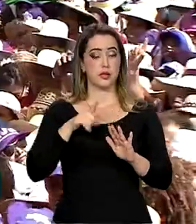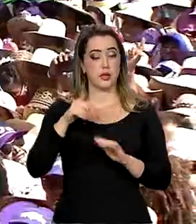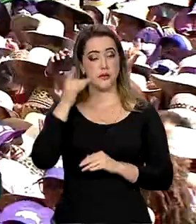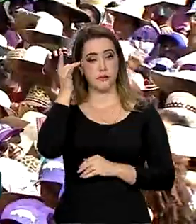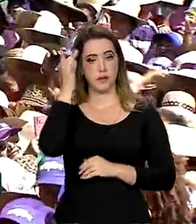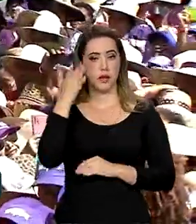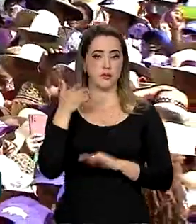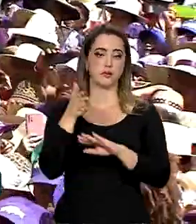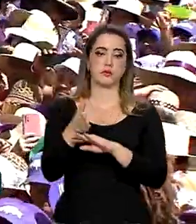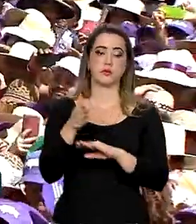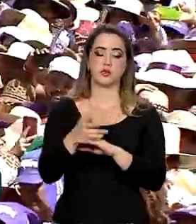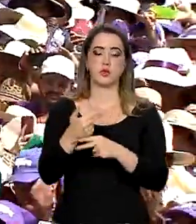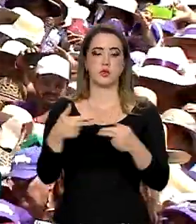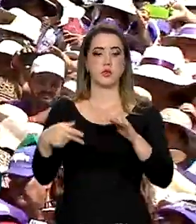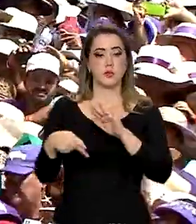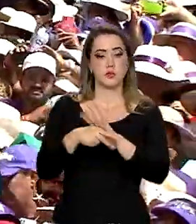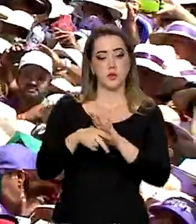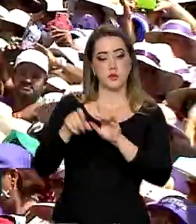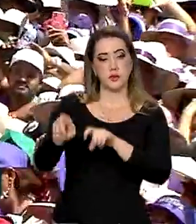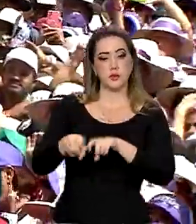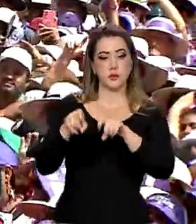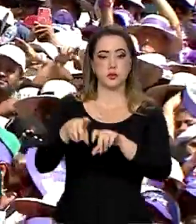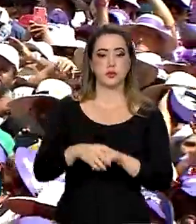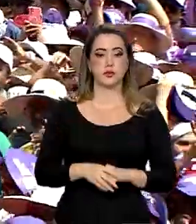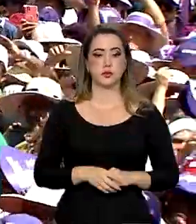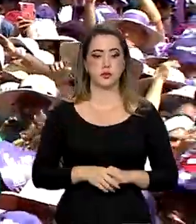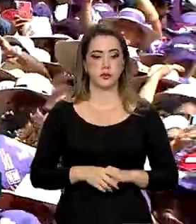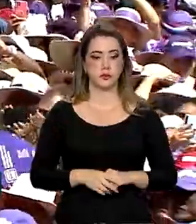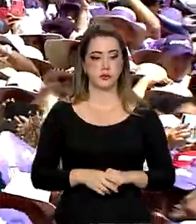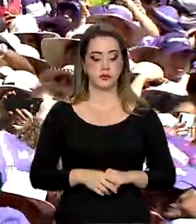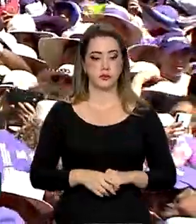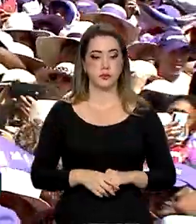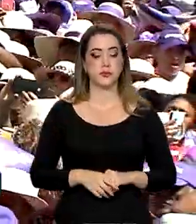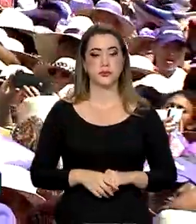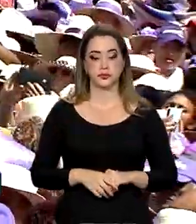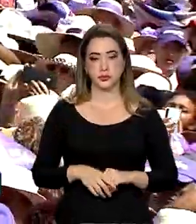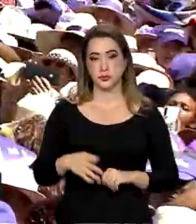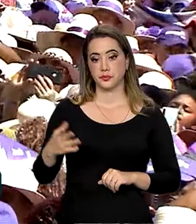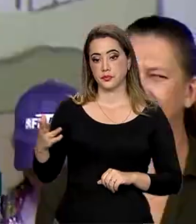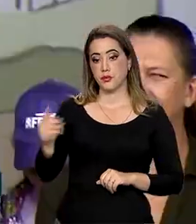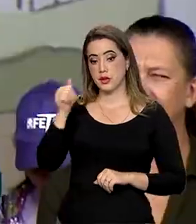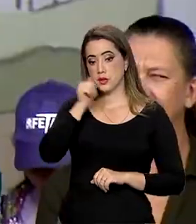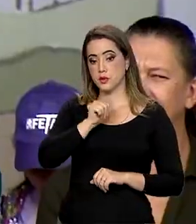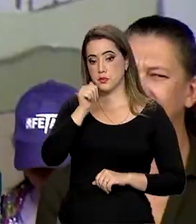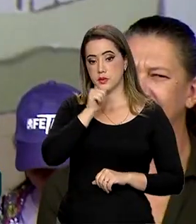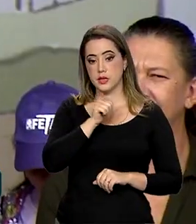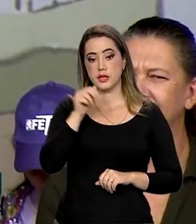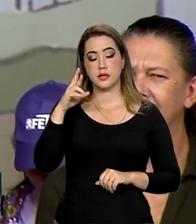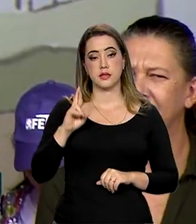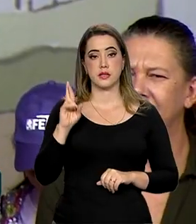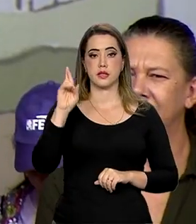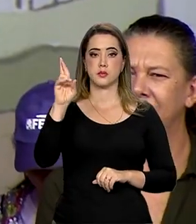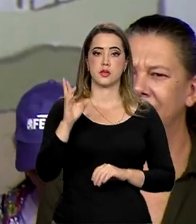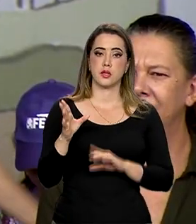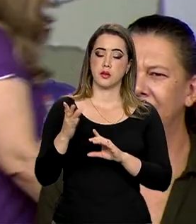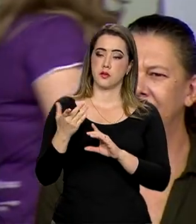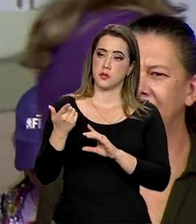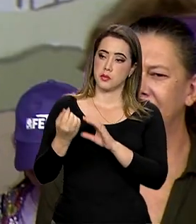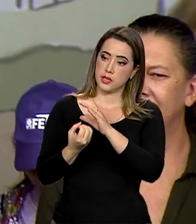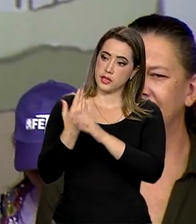facilitado a equipamentos agrícolas. As mulheres são responsáveis pela reconstrução da